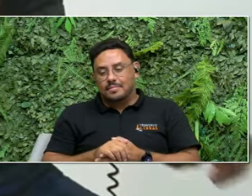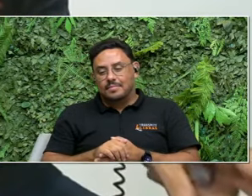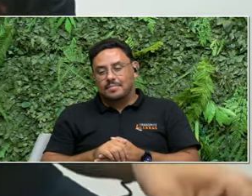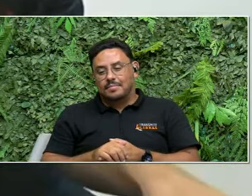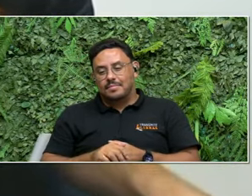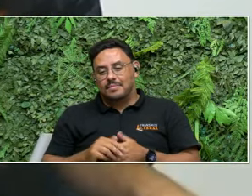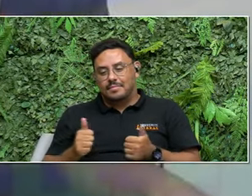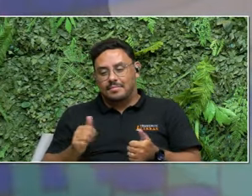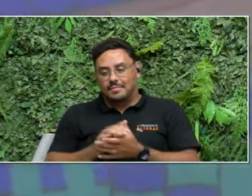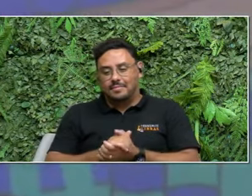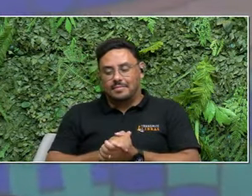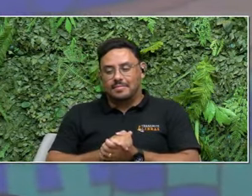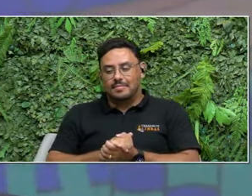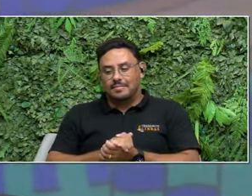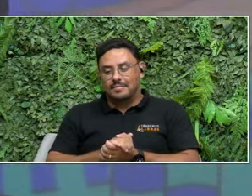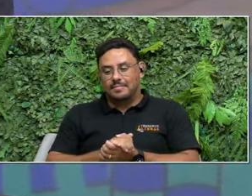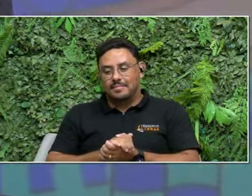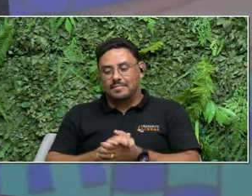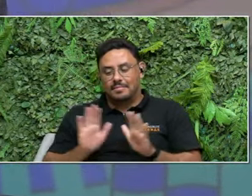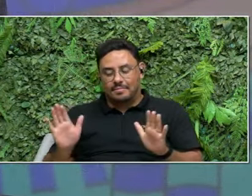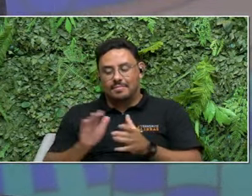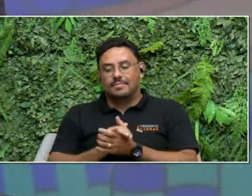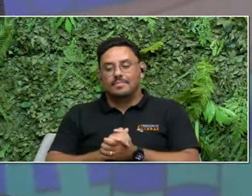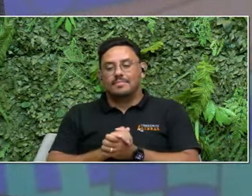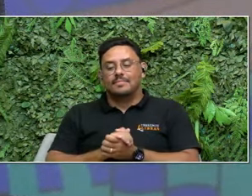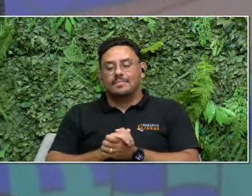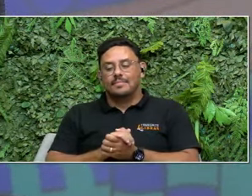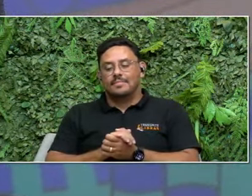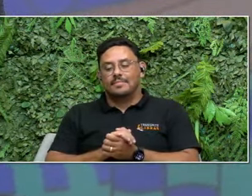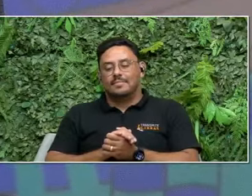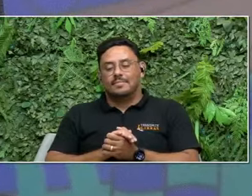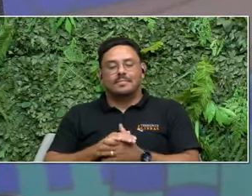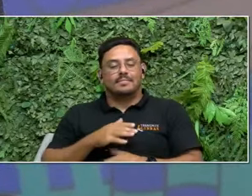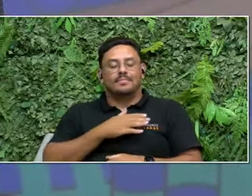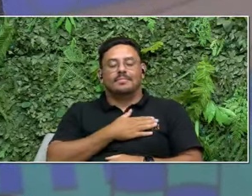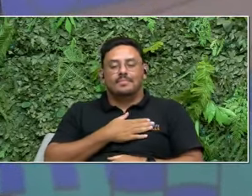valeu Vale de apresentar o coração do Frango aqui